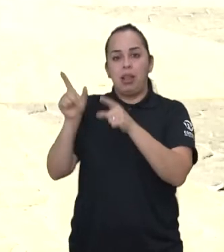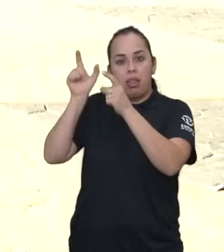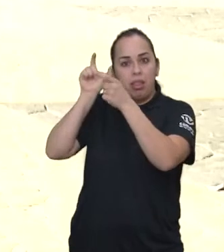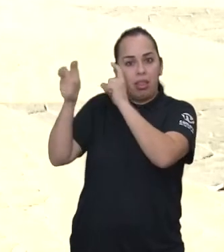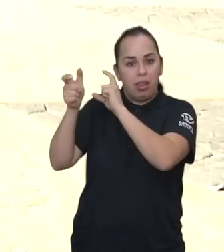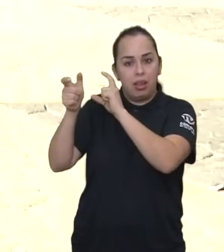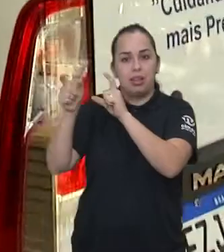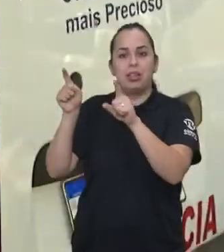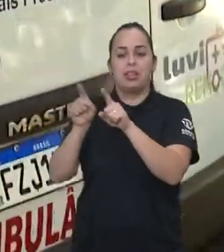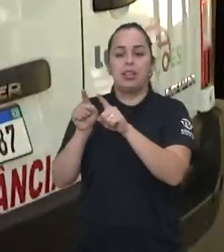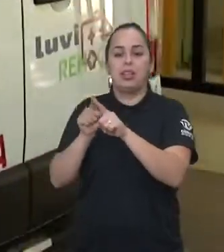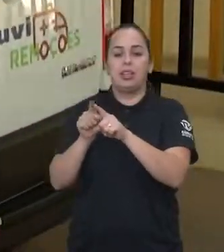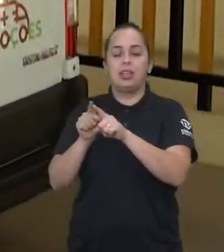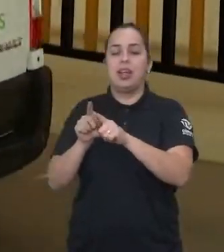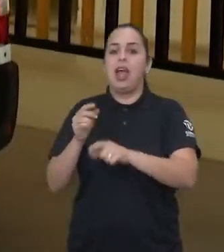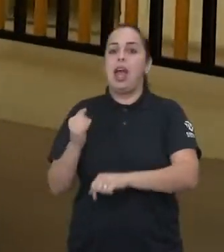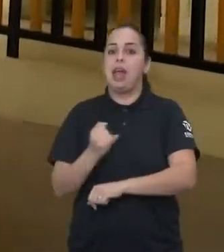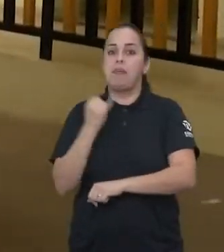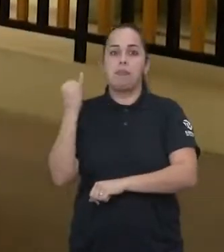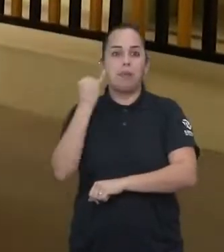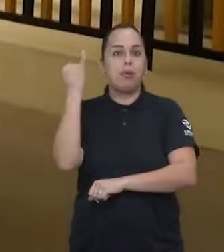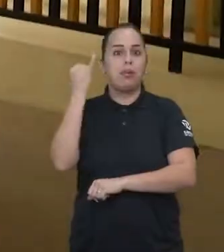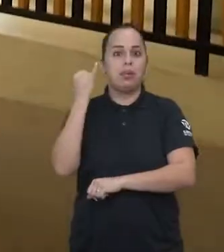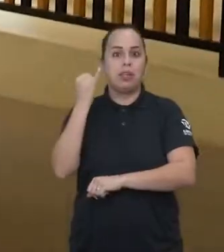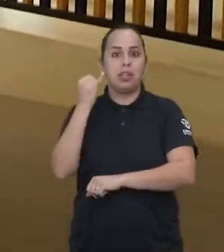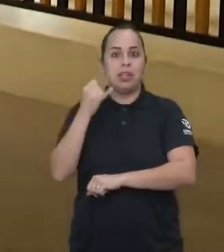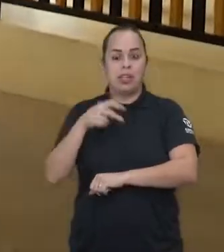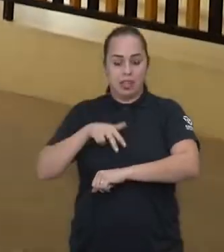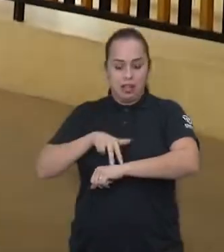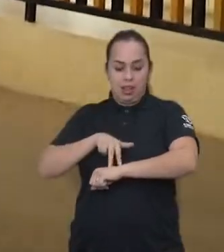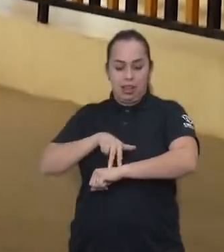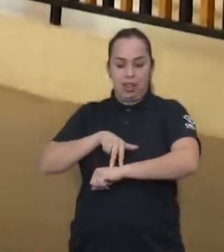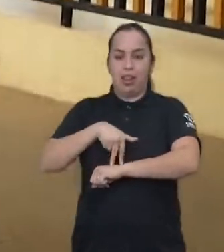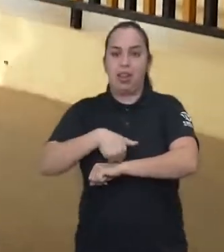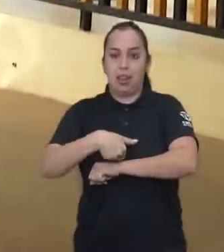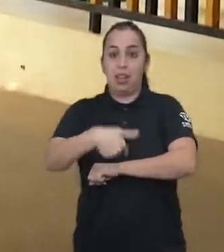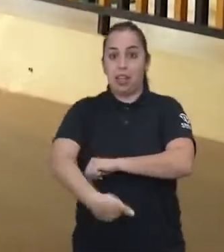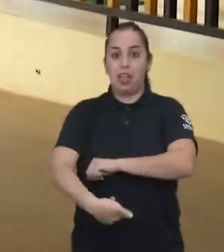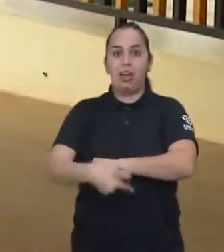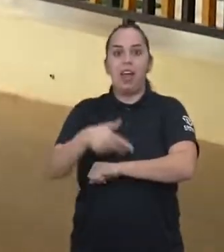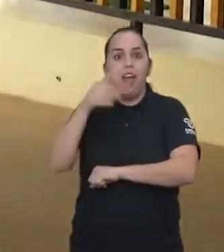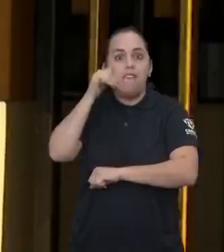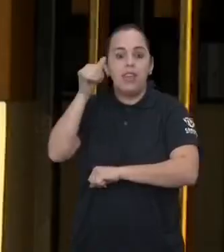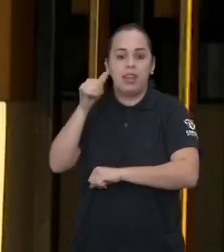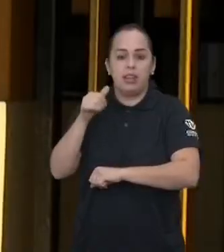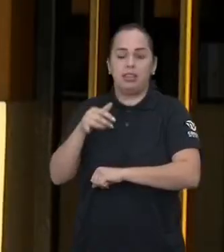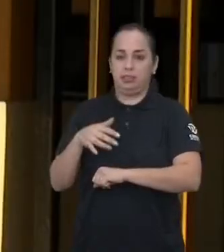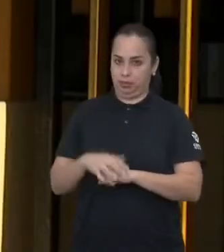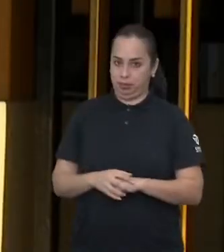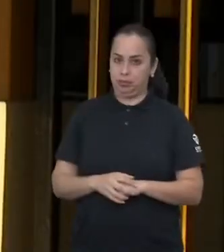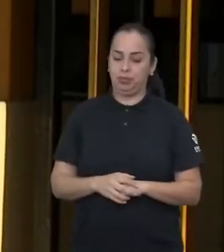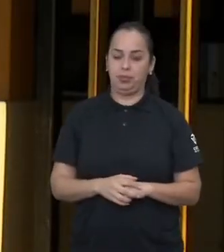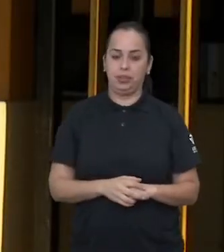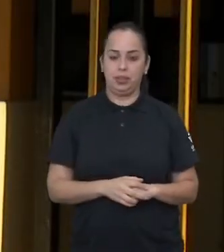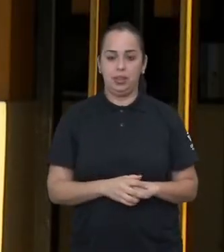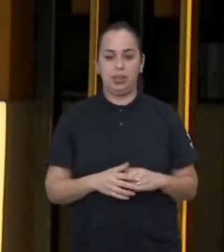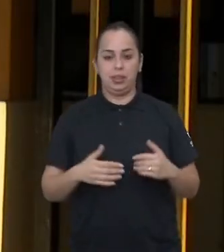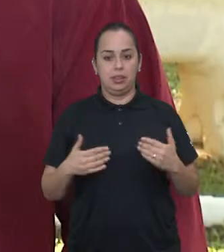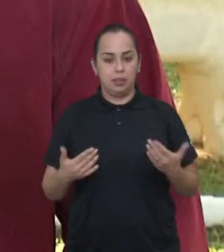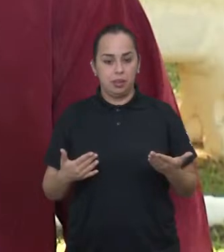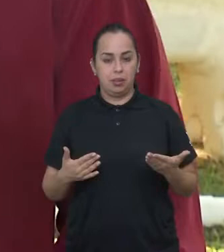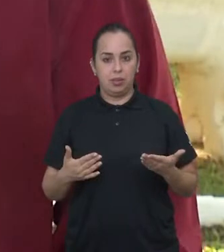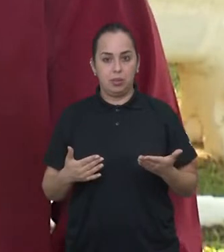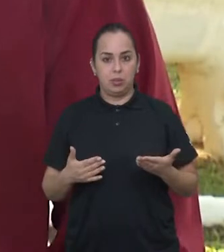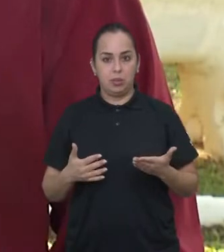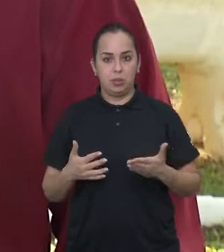mentais e dependência química a medida pode ser importante para impedir que alguém aja por impulso e tente tirar a própria